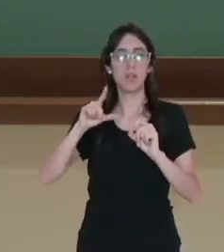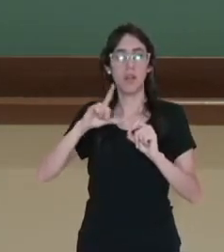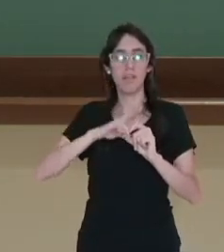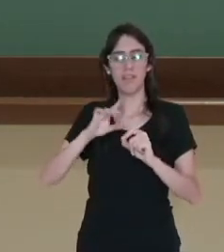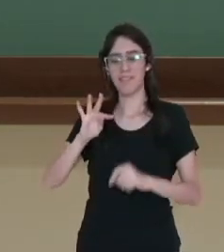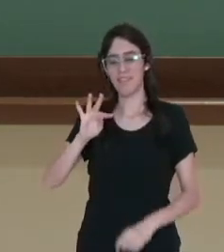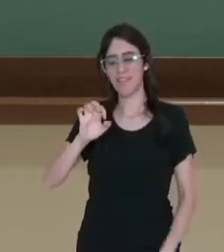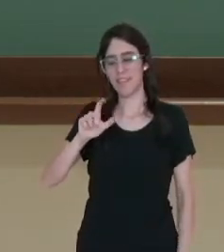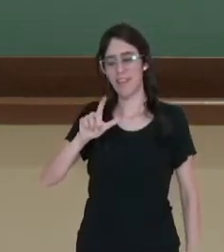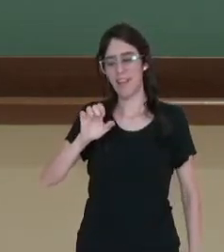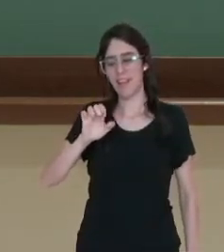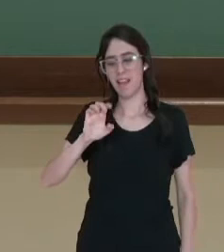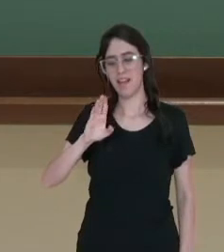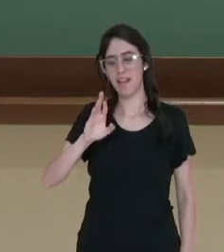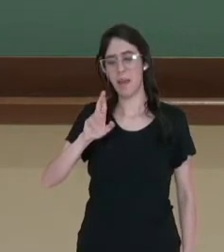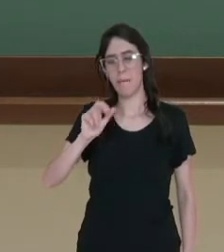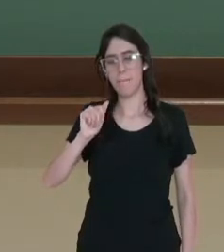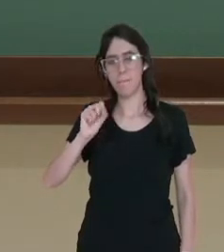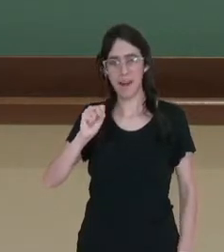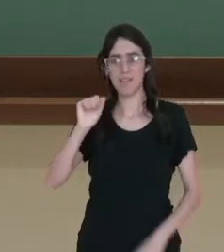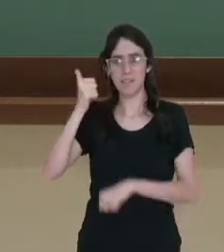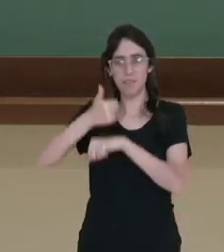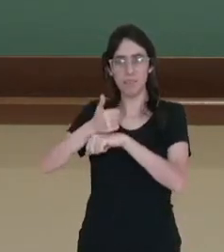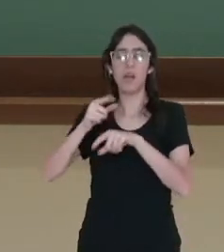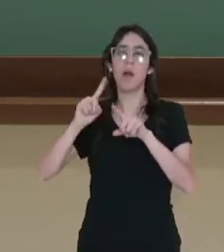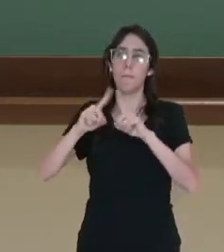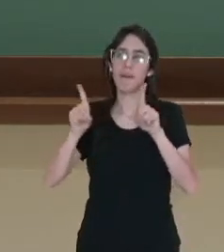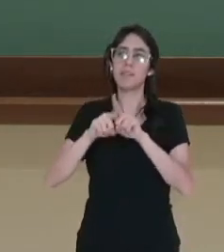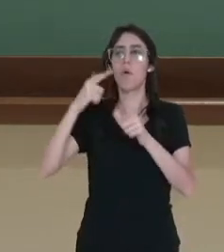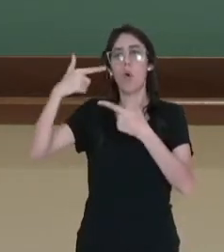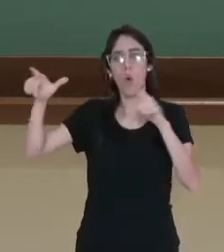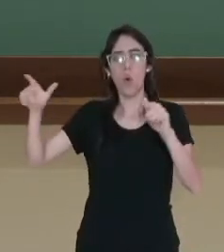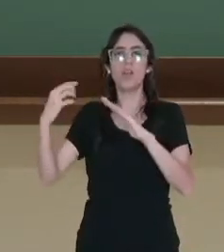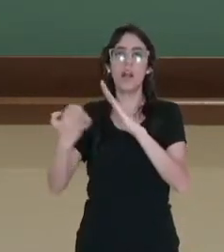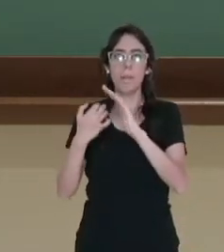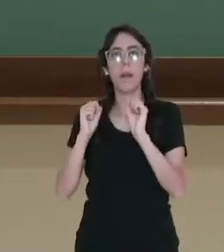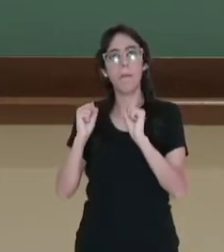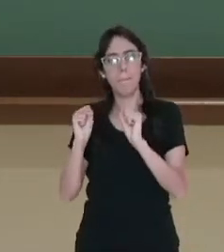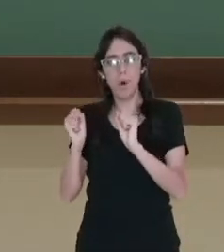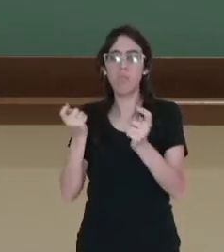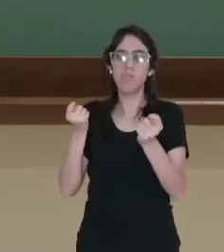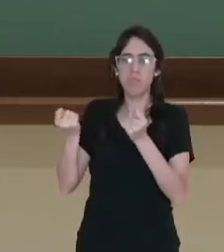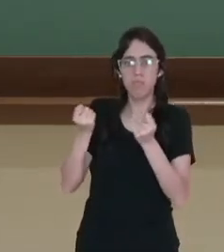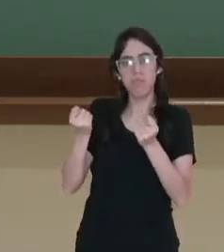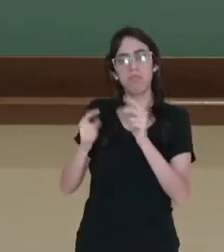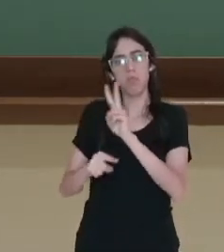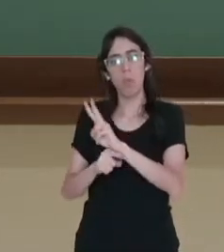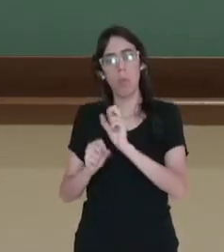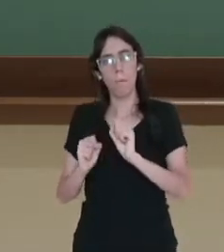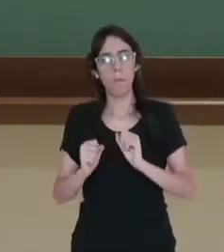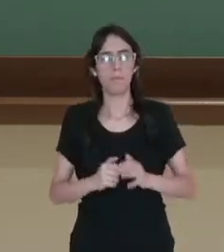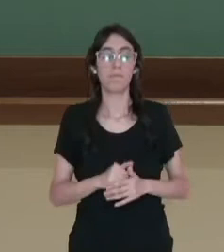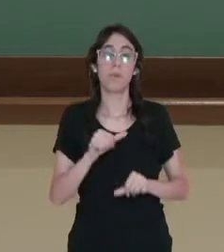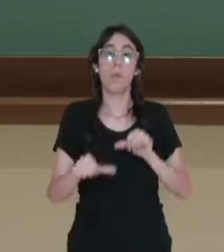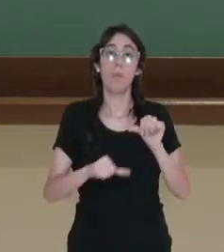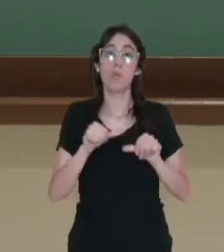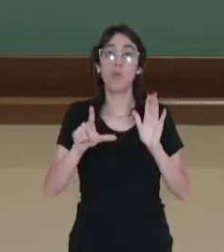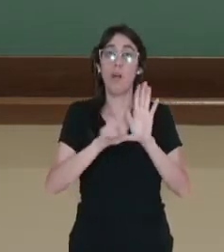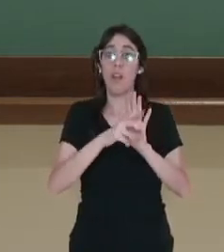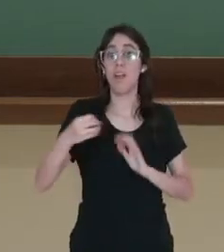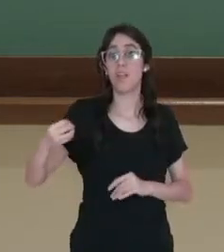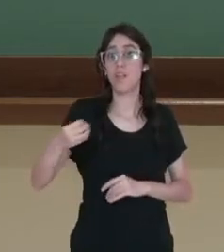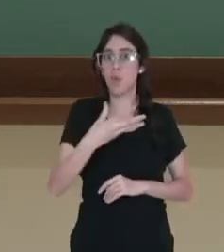Telebrás agiria no campo das telecomunicações, mas empresas privadas também poderiam agir. Com mudança da lei, portanto, um